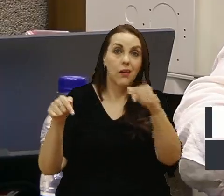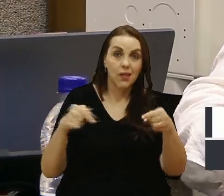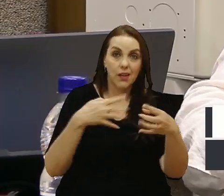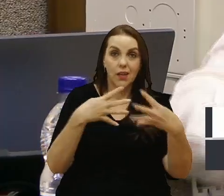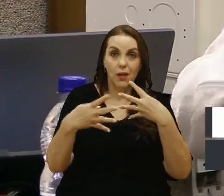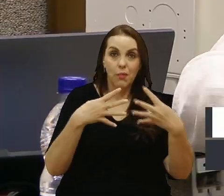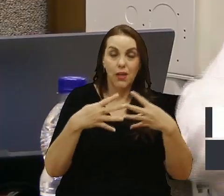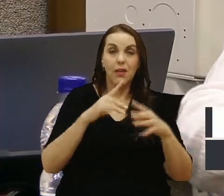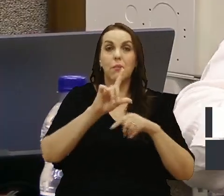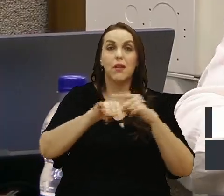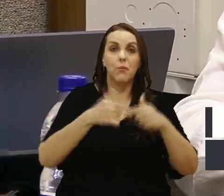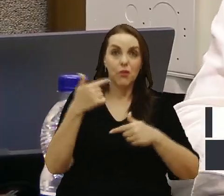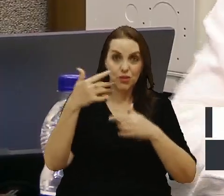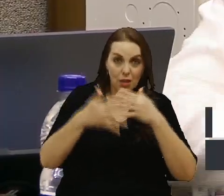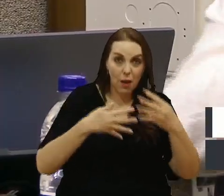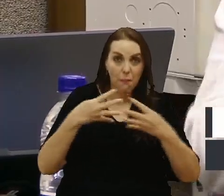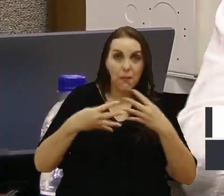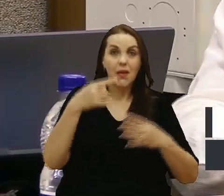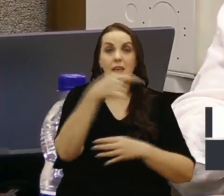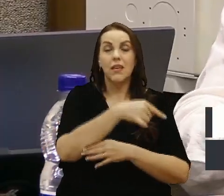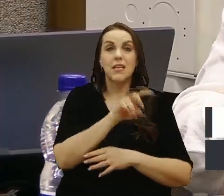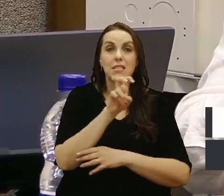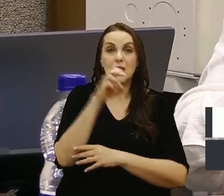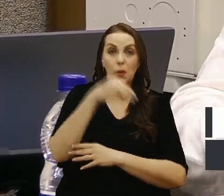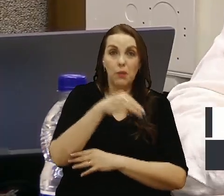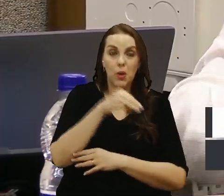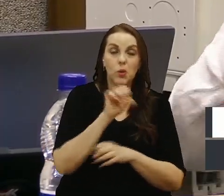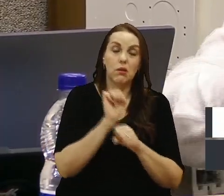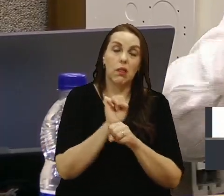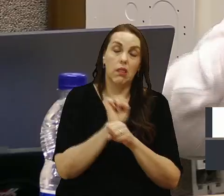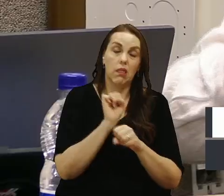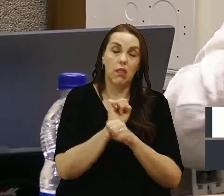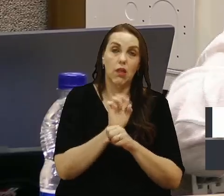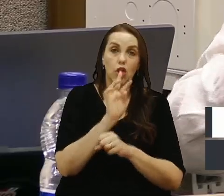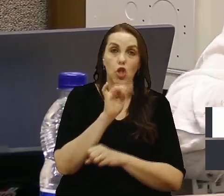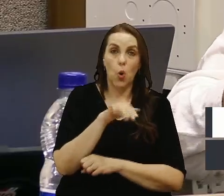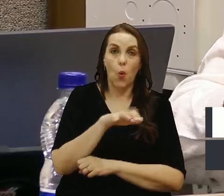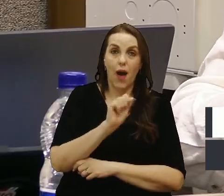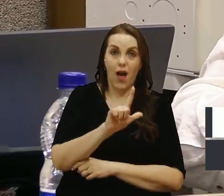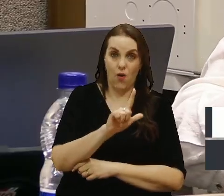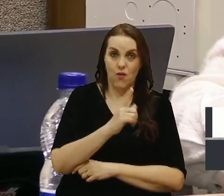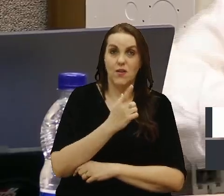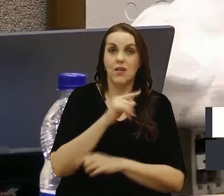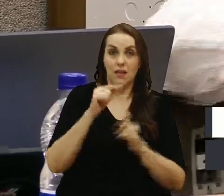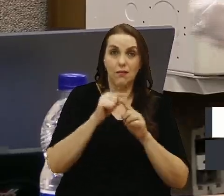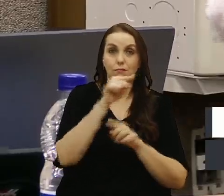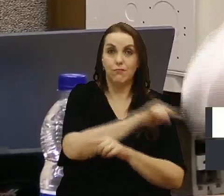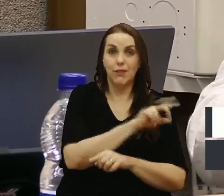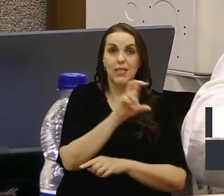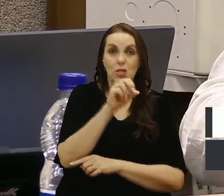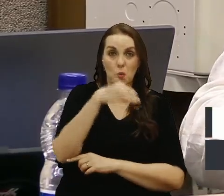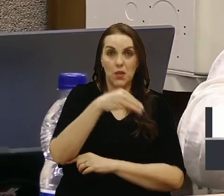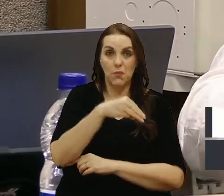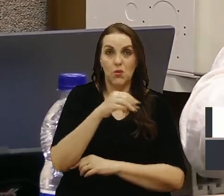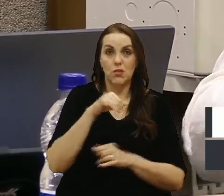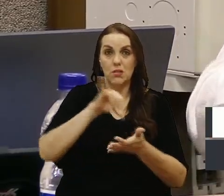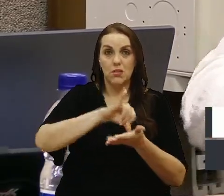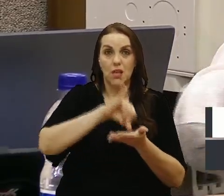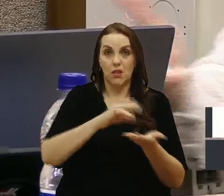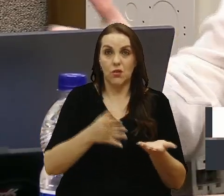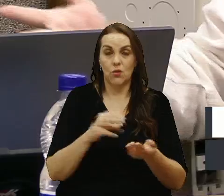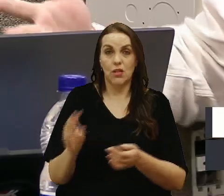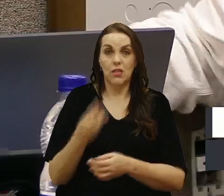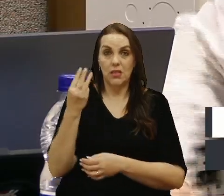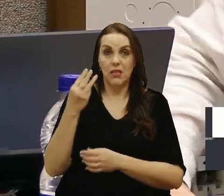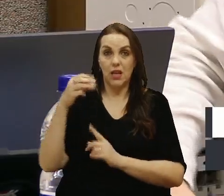transbordo. Daí chega na estação de transbordo, vai esperar 5 minutos, o troncal demora 50 minutos para chegar no centro. Eles se juntam em 3 na parada,